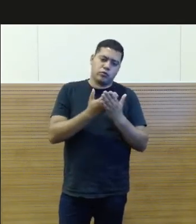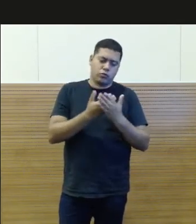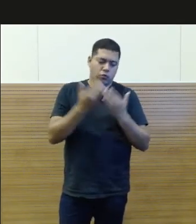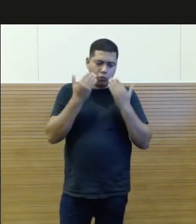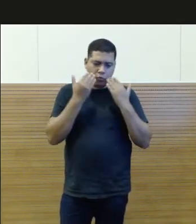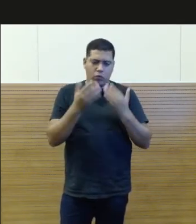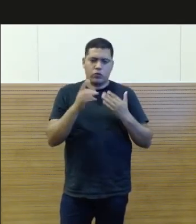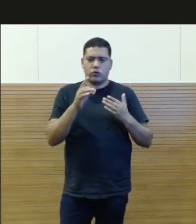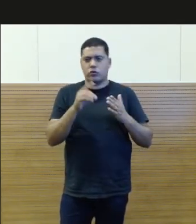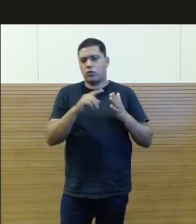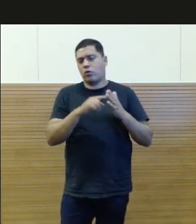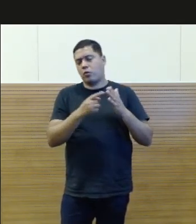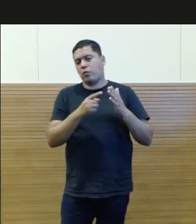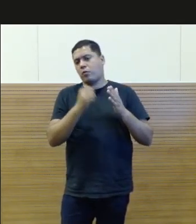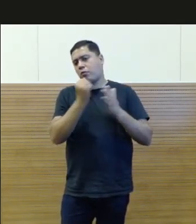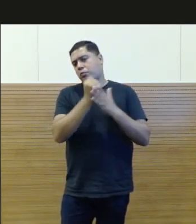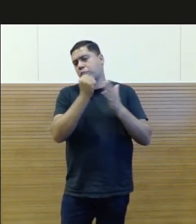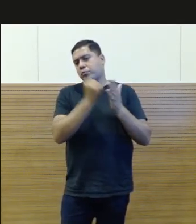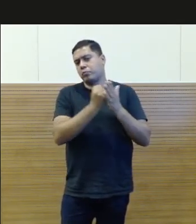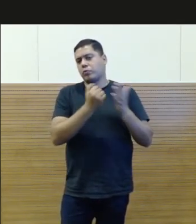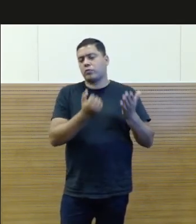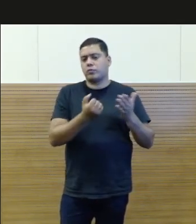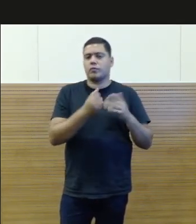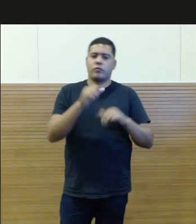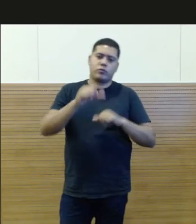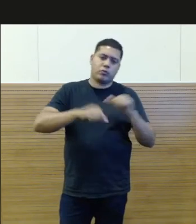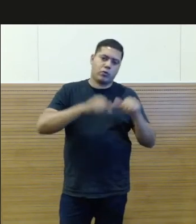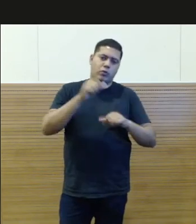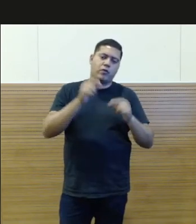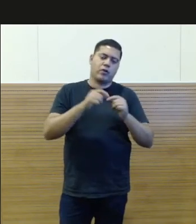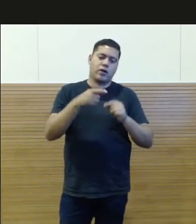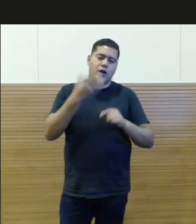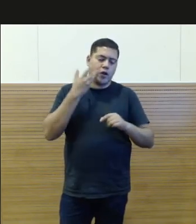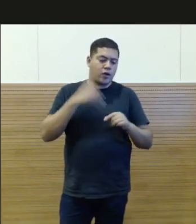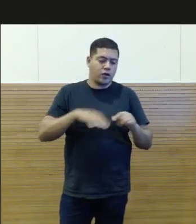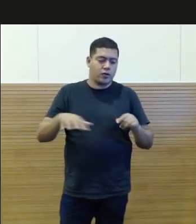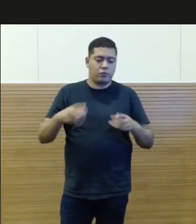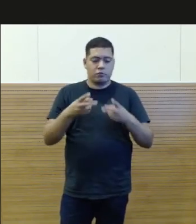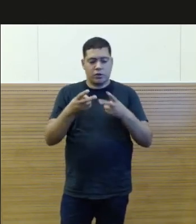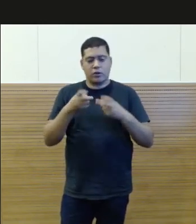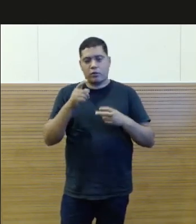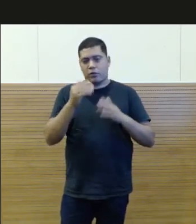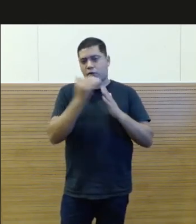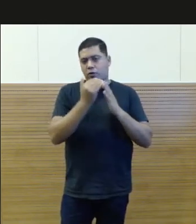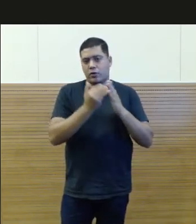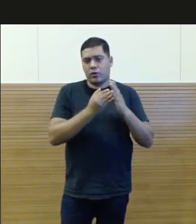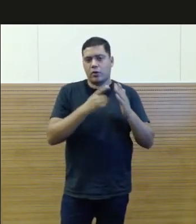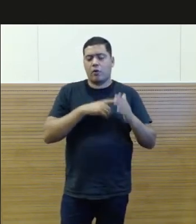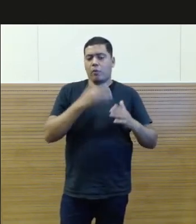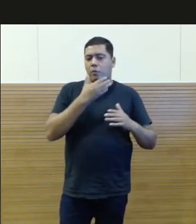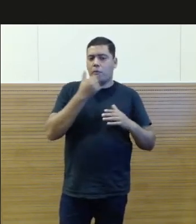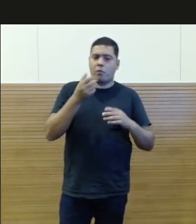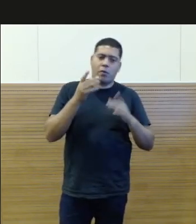os pinguins na frente do rótulo. Ele muda e faz com que as crianças percebam que esse produto tem um melhor sabor só pelo fato de